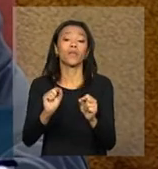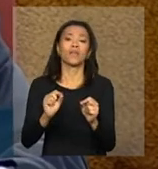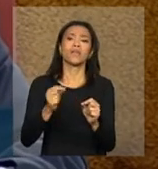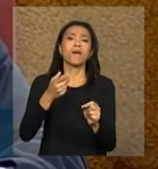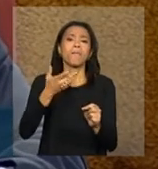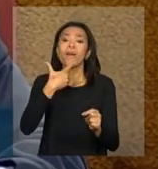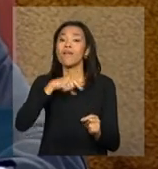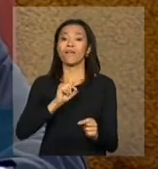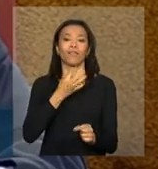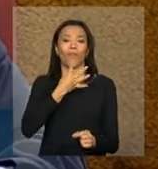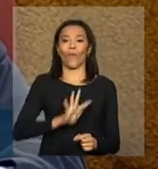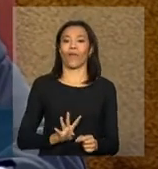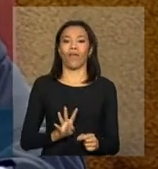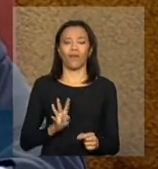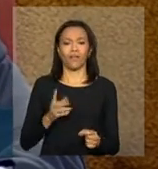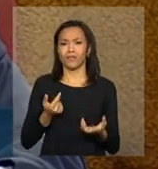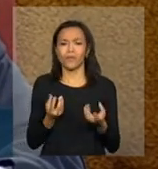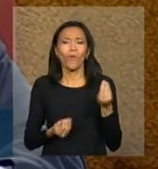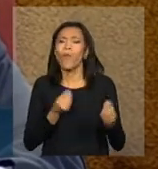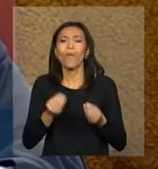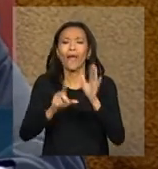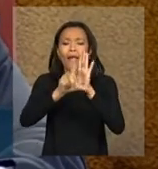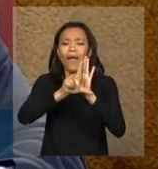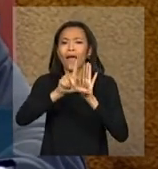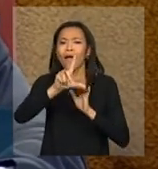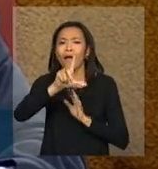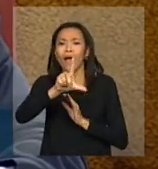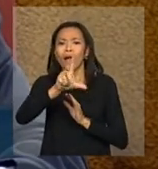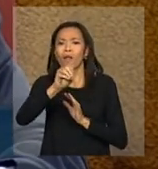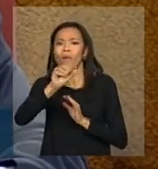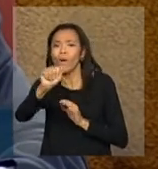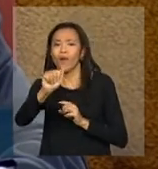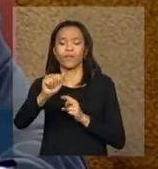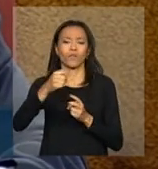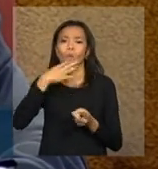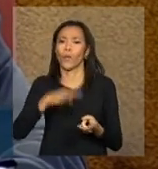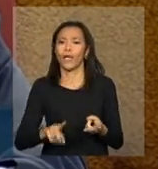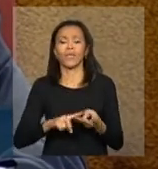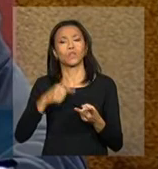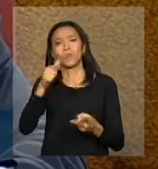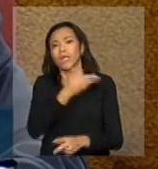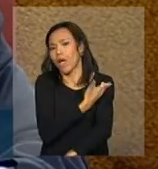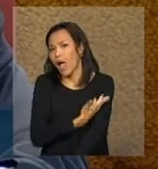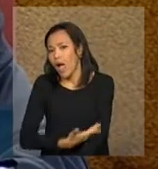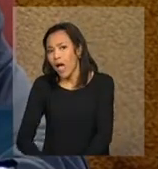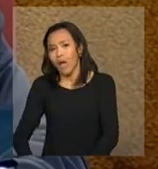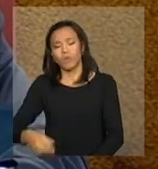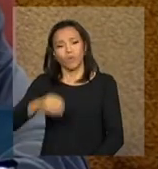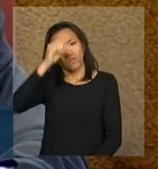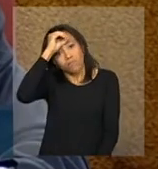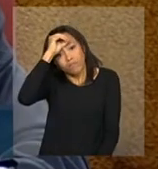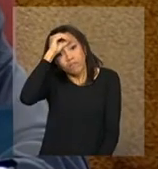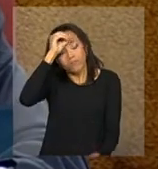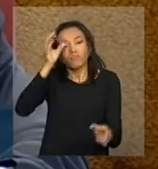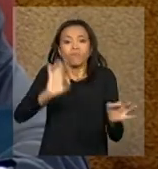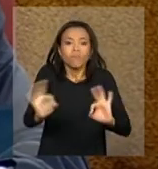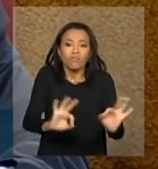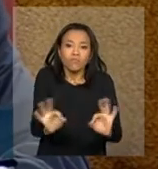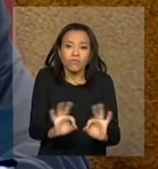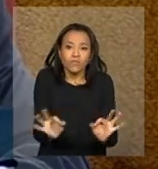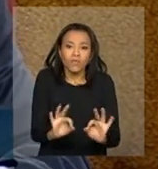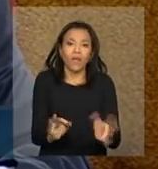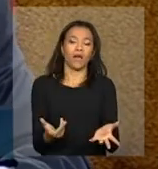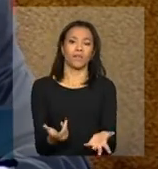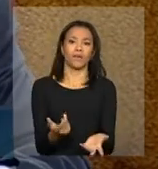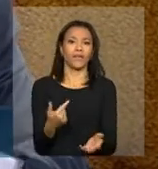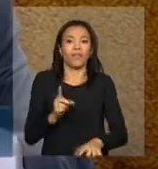não conhece a estrutura da Lei Orçamentária 2013, para quem não tem o hábito de manusear as peças orçamentárias e não